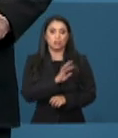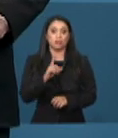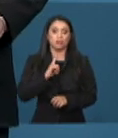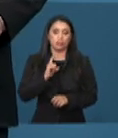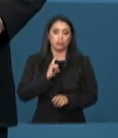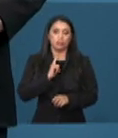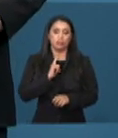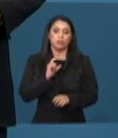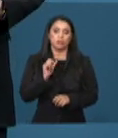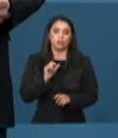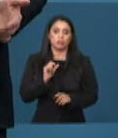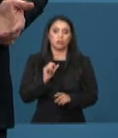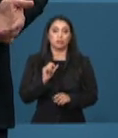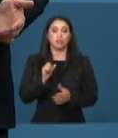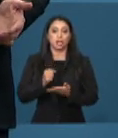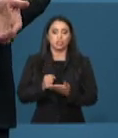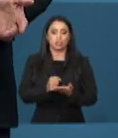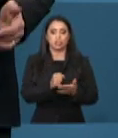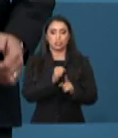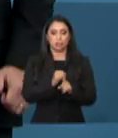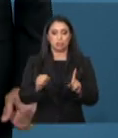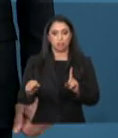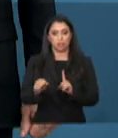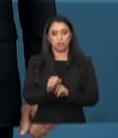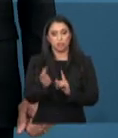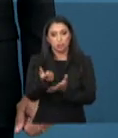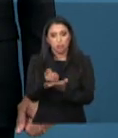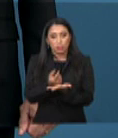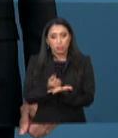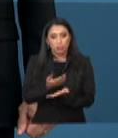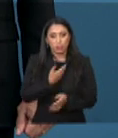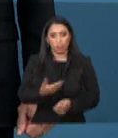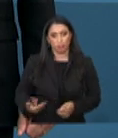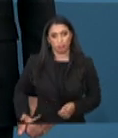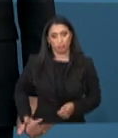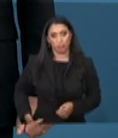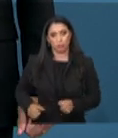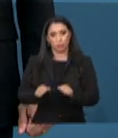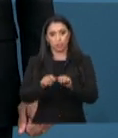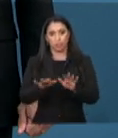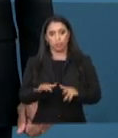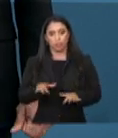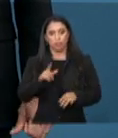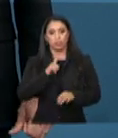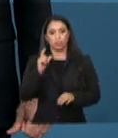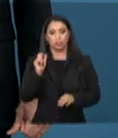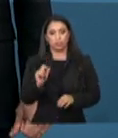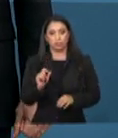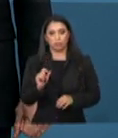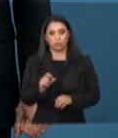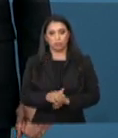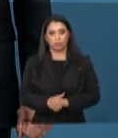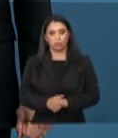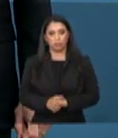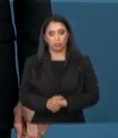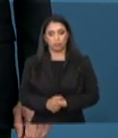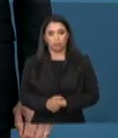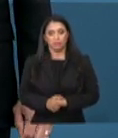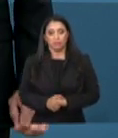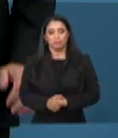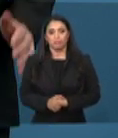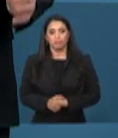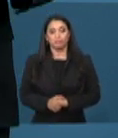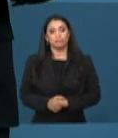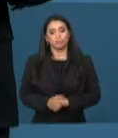sobre Assistência Social e orçamento público e por esse motivo convocou audiência para ouvir o depoimento de autoridade da sociedade geral